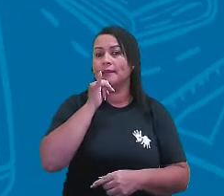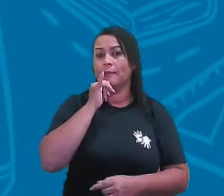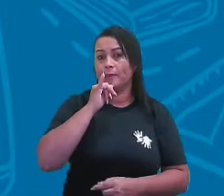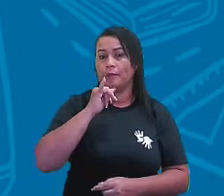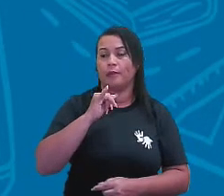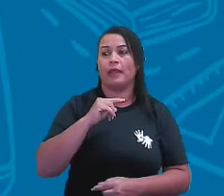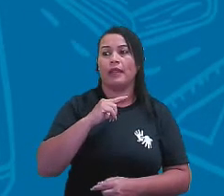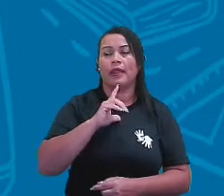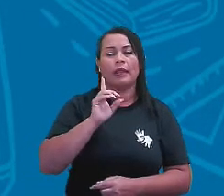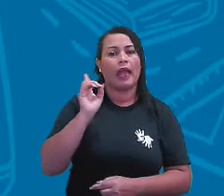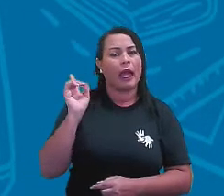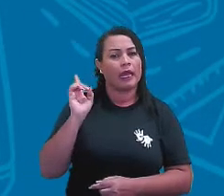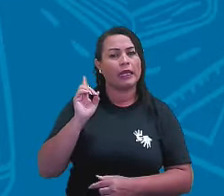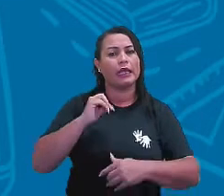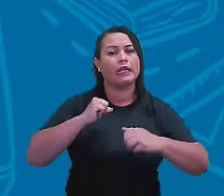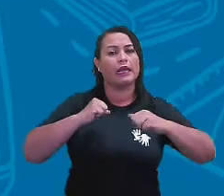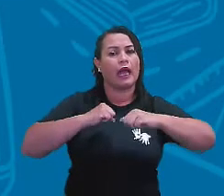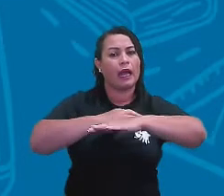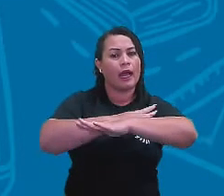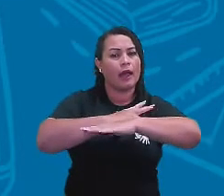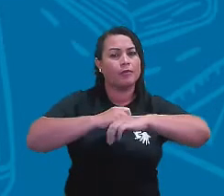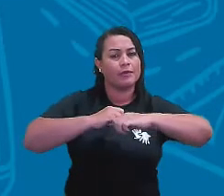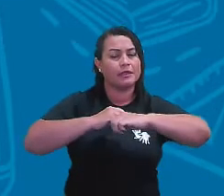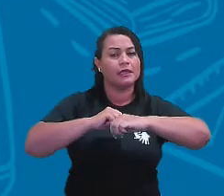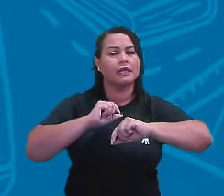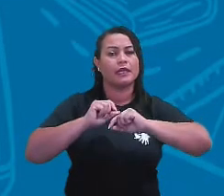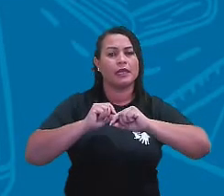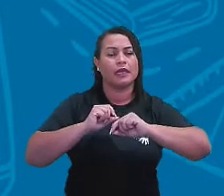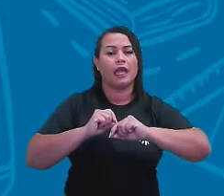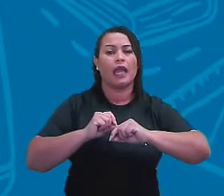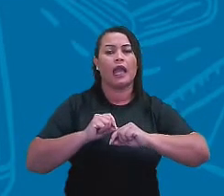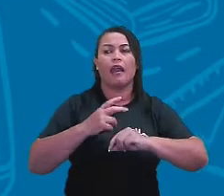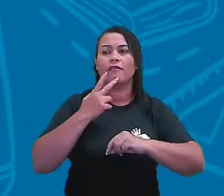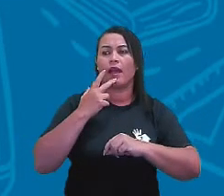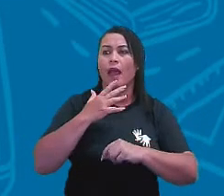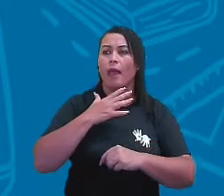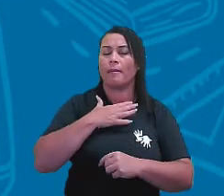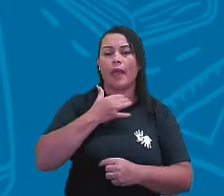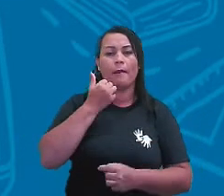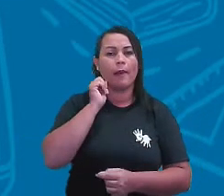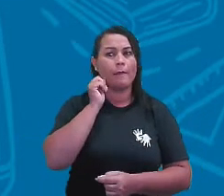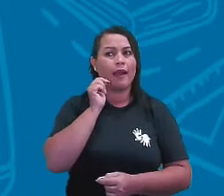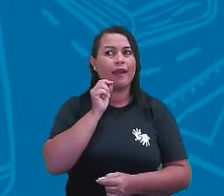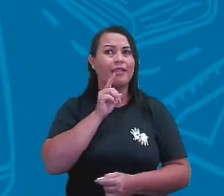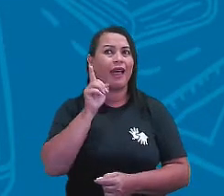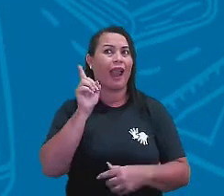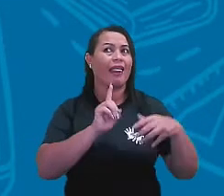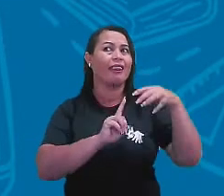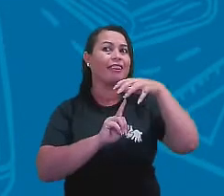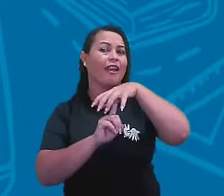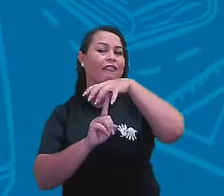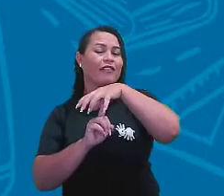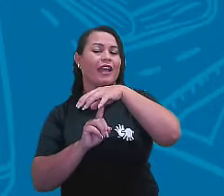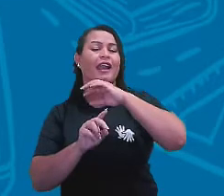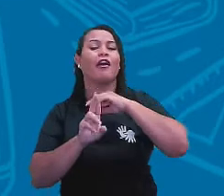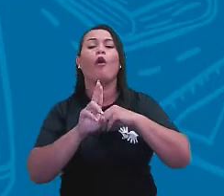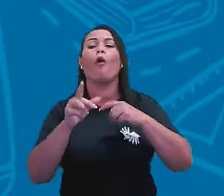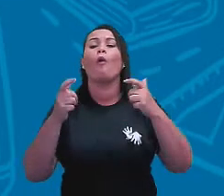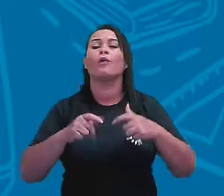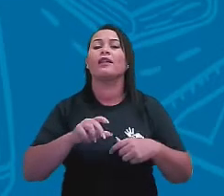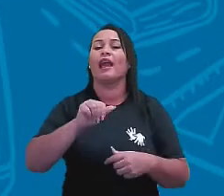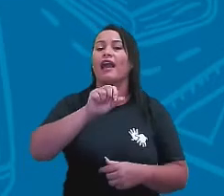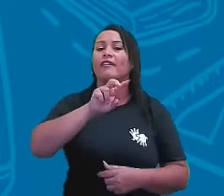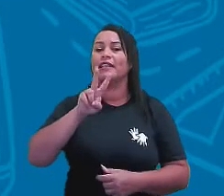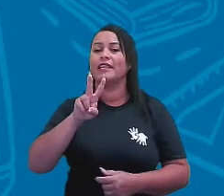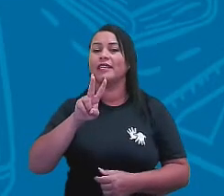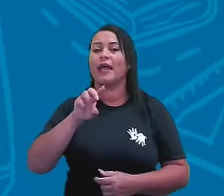do comércio, que fala, quando às vezes os nossos alunos dizem: a minha mãe está no comércio, ela foi para que avenida? Avenida Mariana Malha,